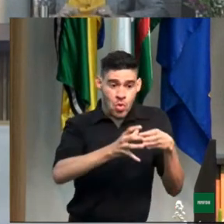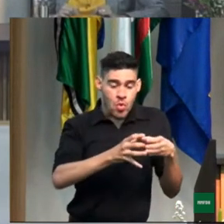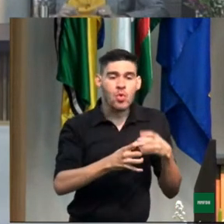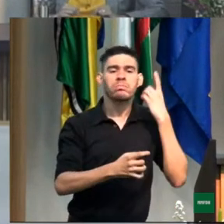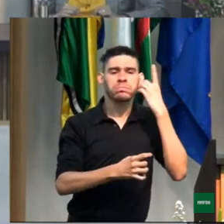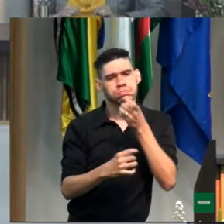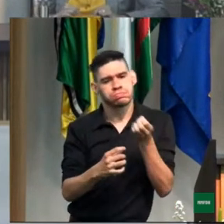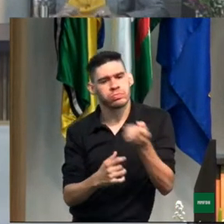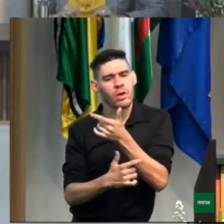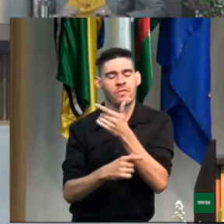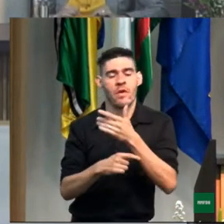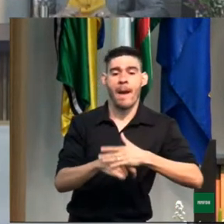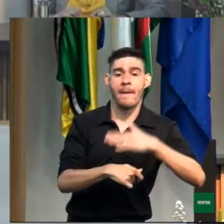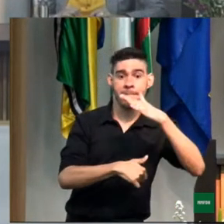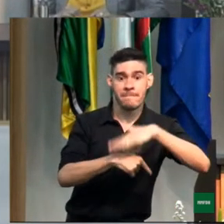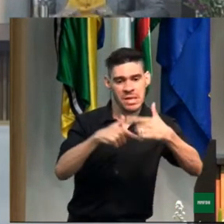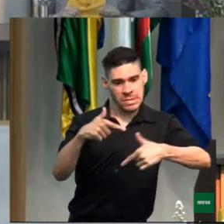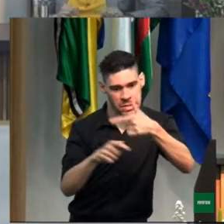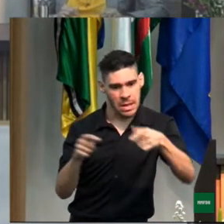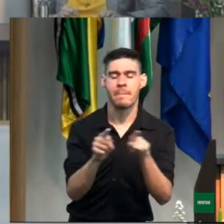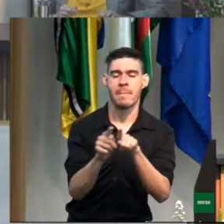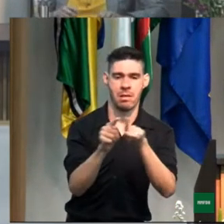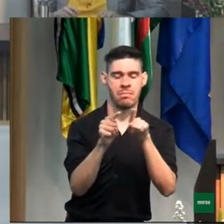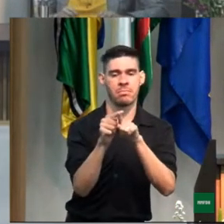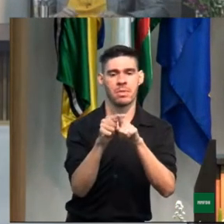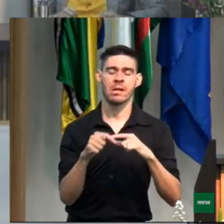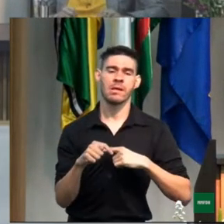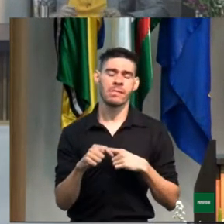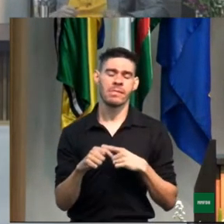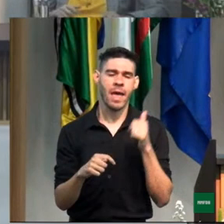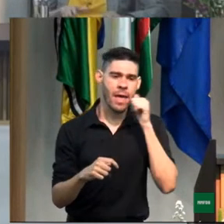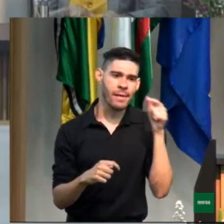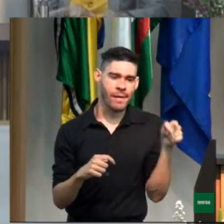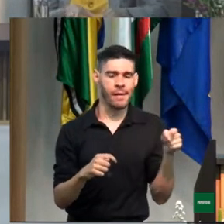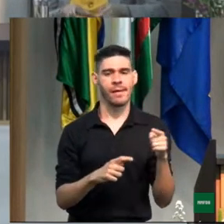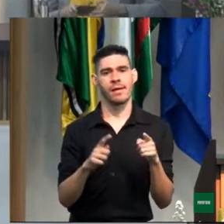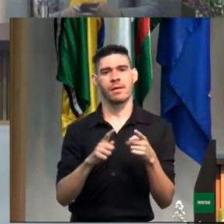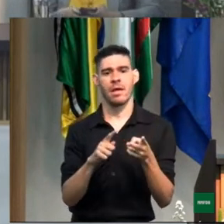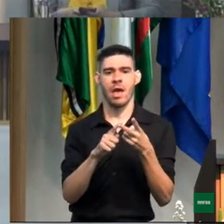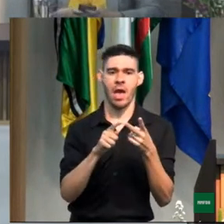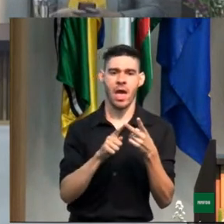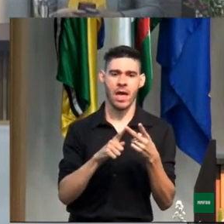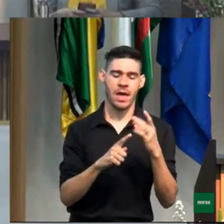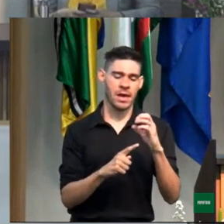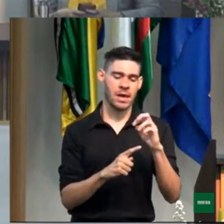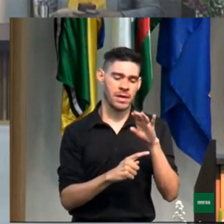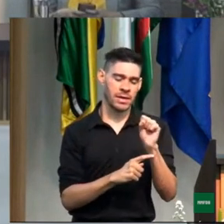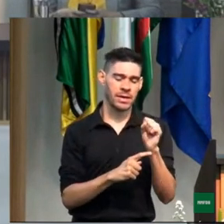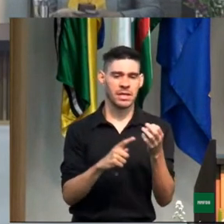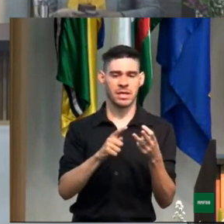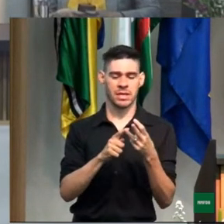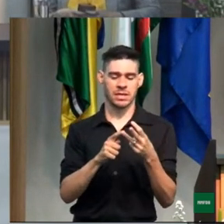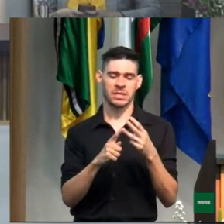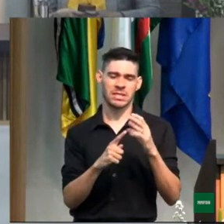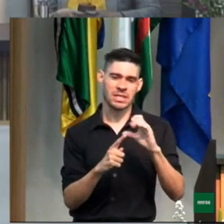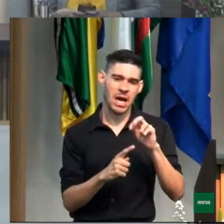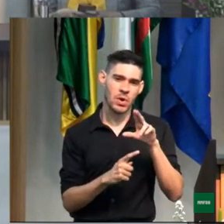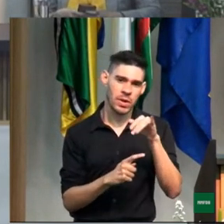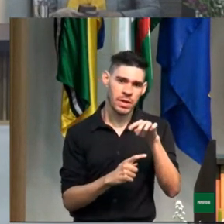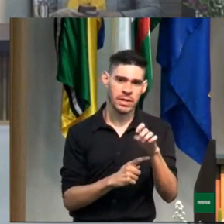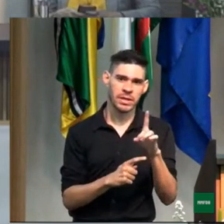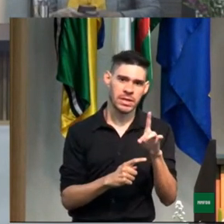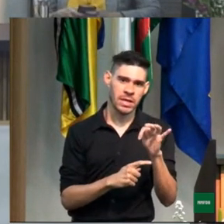né? Então, temos ela, temos aí a Cris Tonietto, a Caroline Detone,